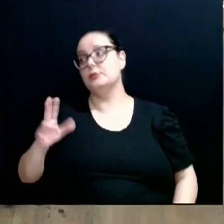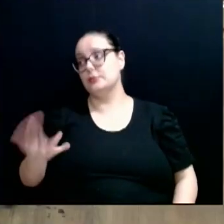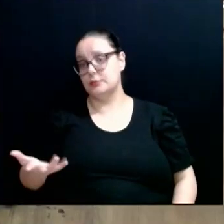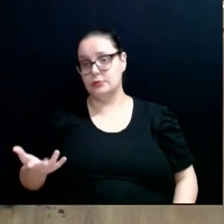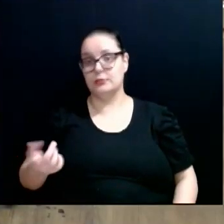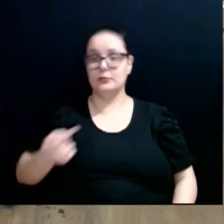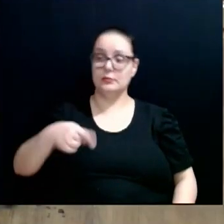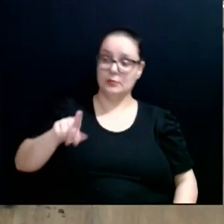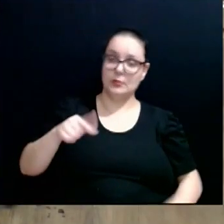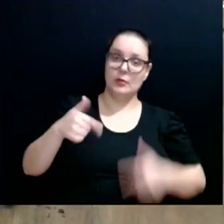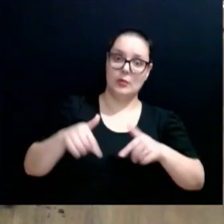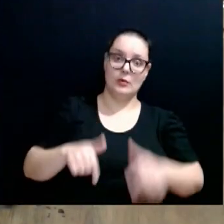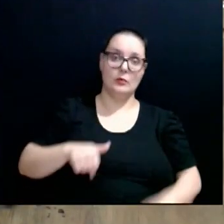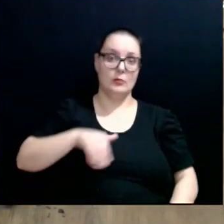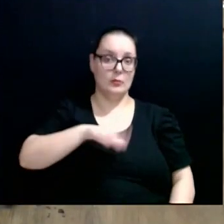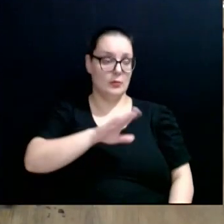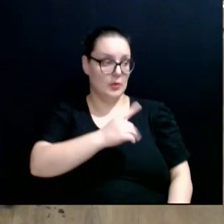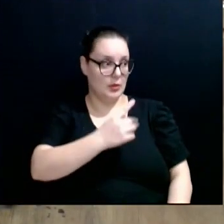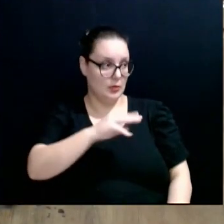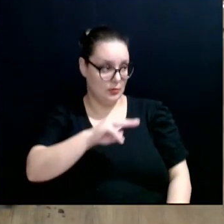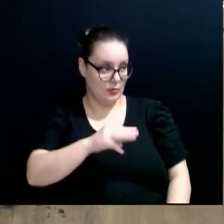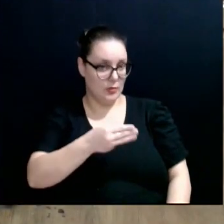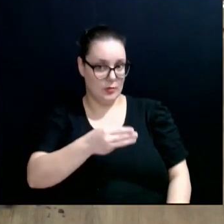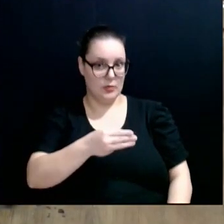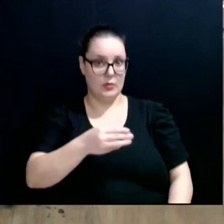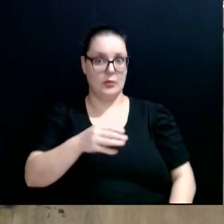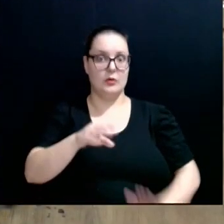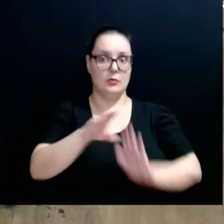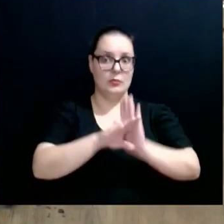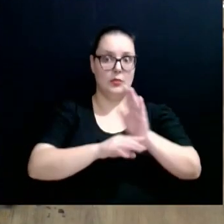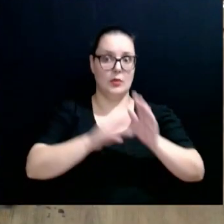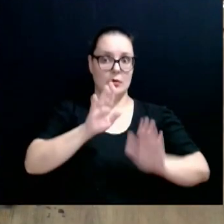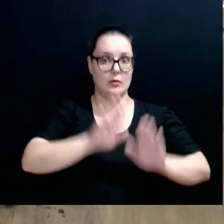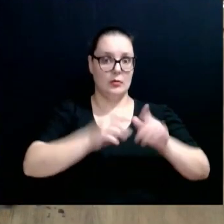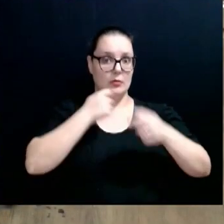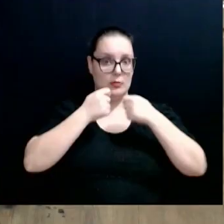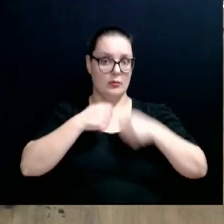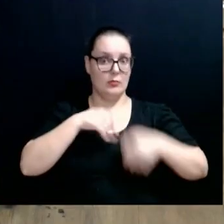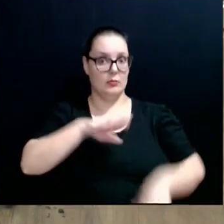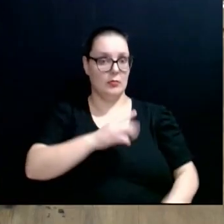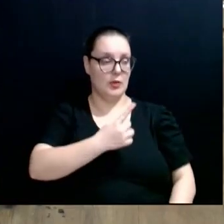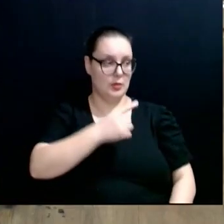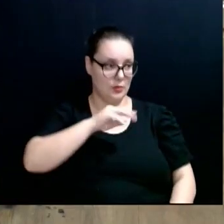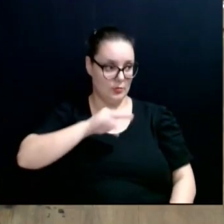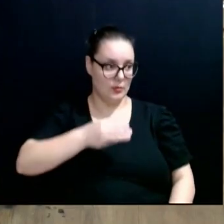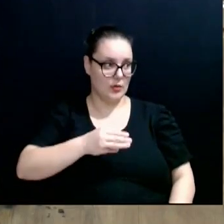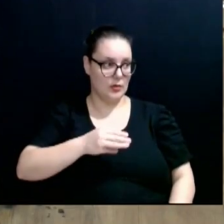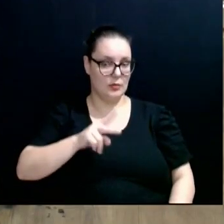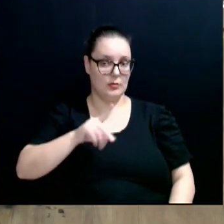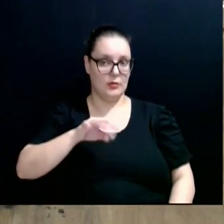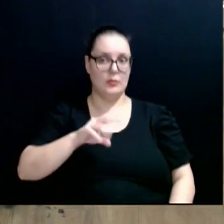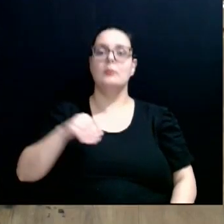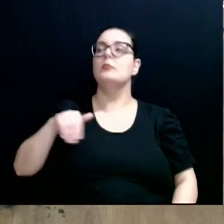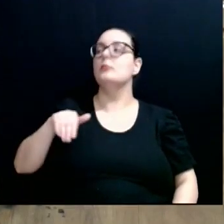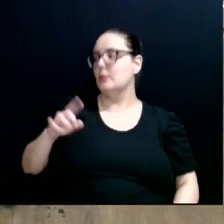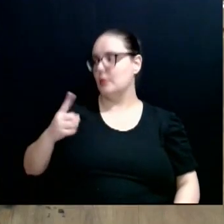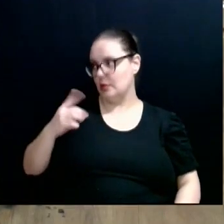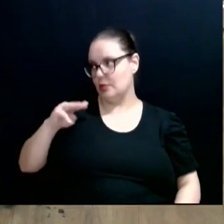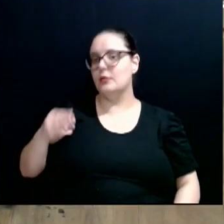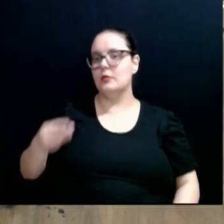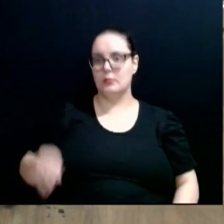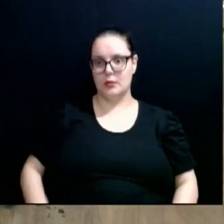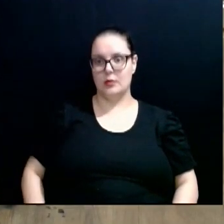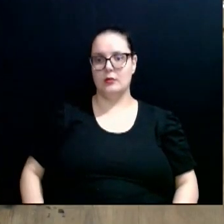de 1 milhão, né, Vinícius Riveretti? Você participou de uma questão de ordem, emplacamento, mais de 1 milhão de veículos em Campinas? Sim, mais de 1 milhão. Já deve estar em